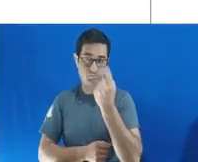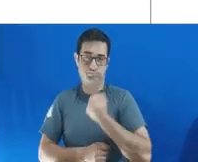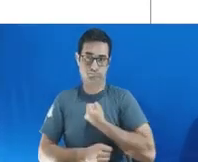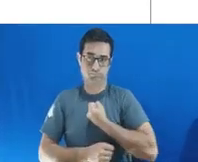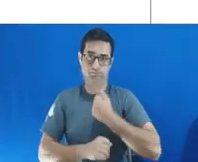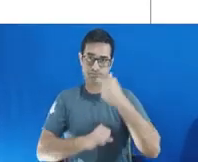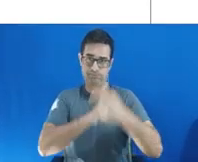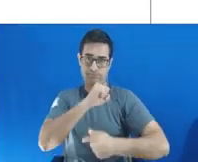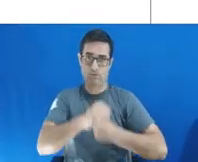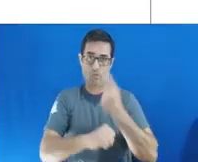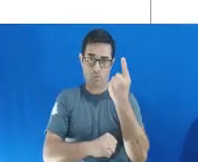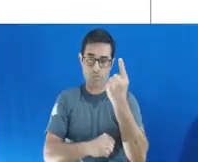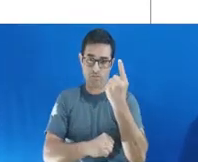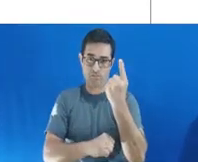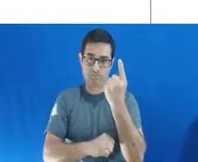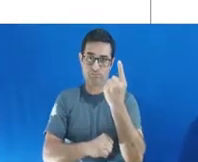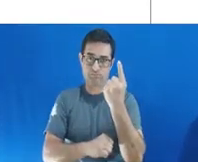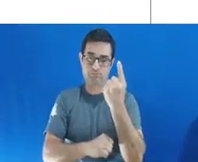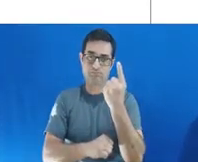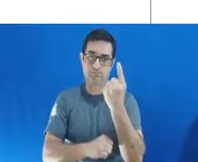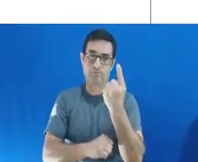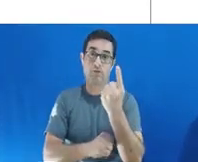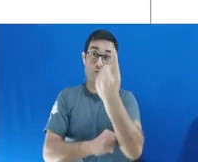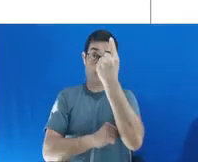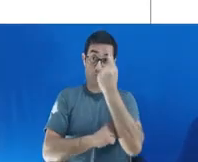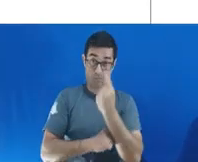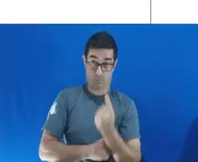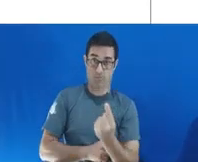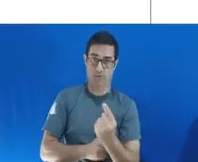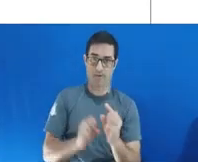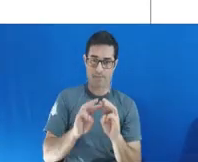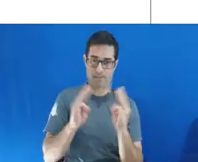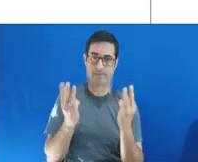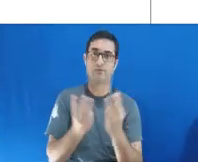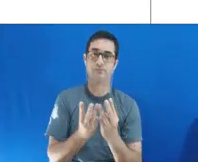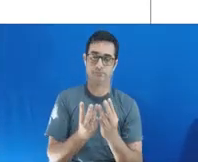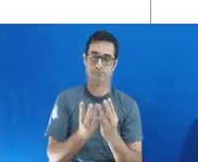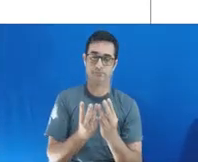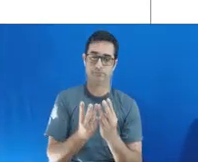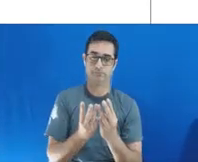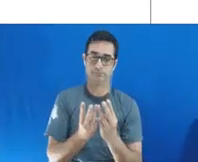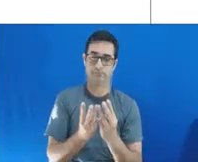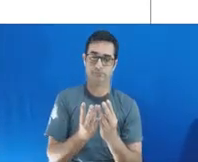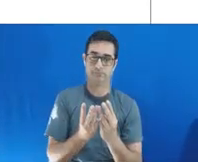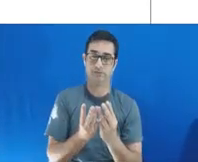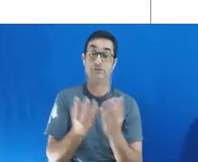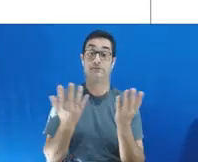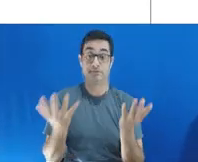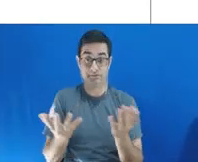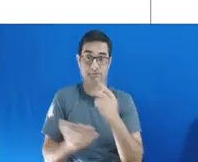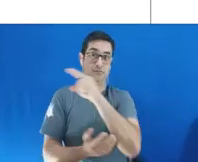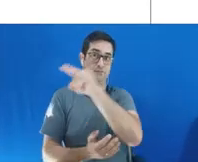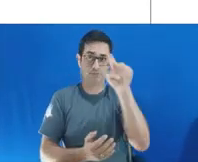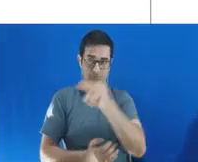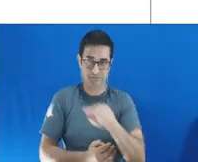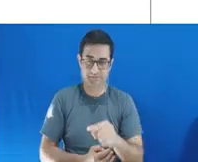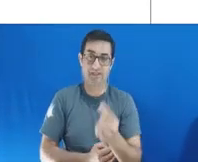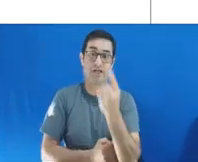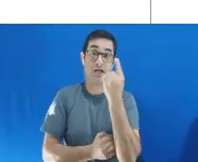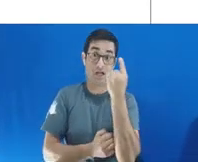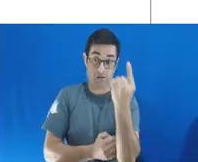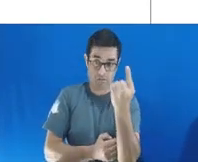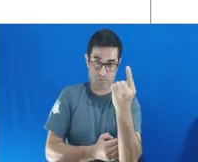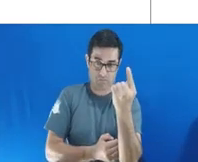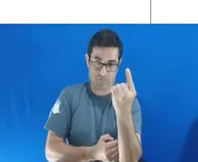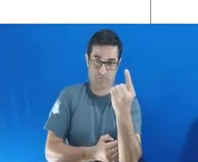número atômico 1, que está aqui, ó, número atômico 1, número de massa 1, né? Como eu sei que o número